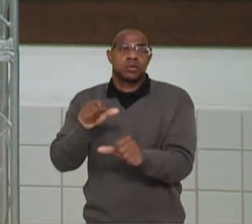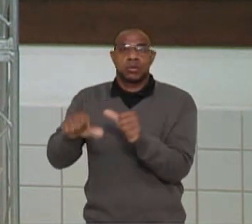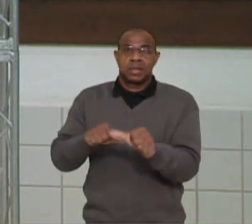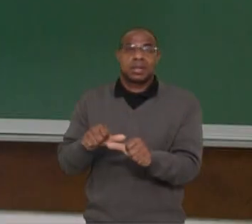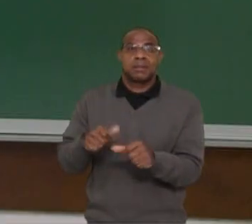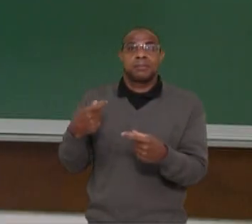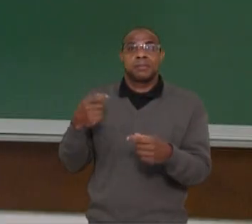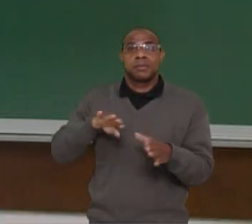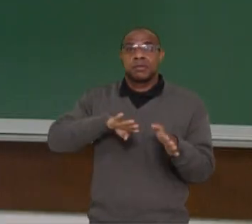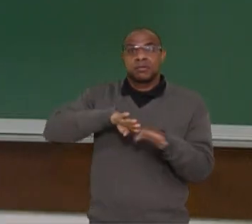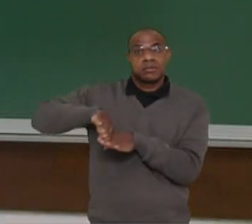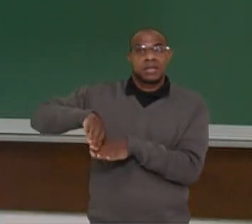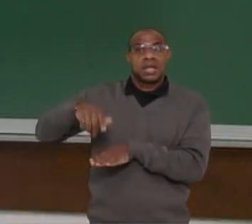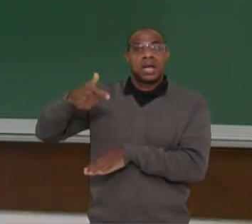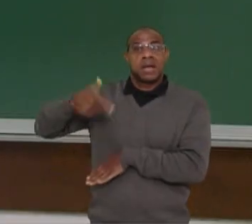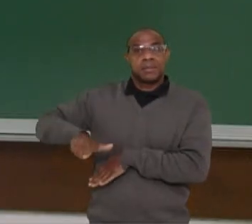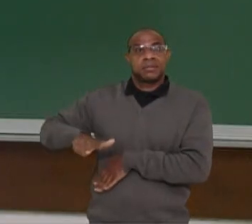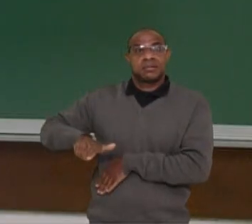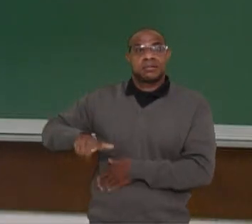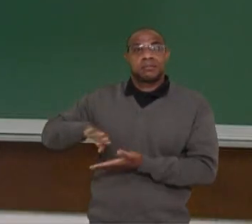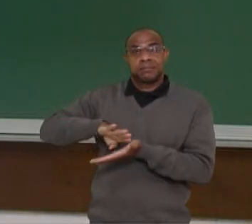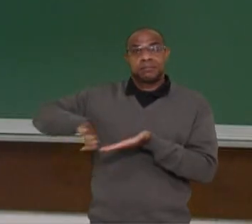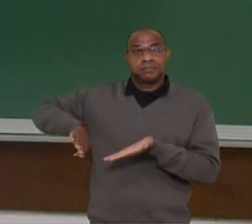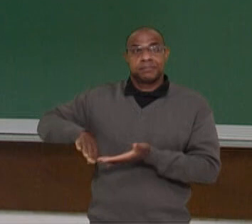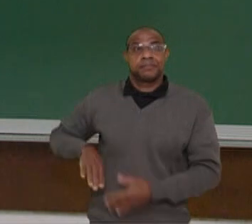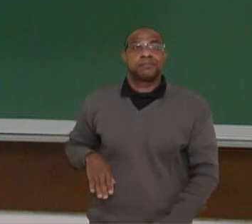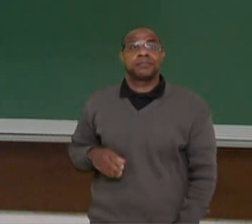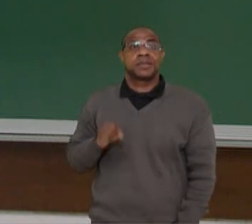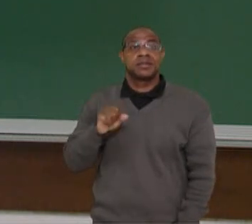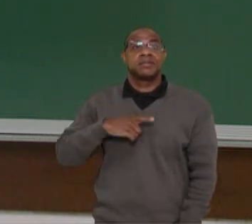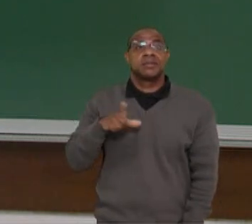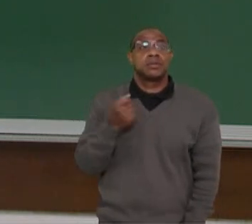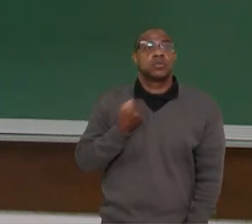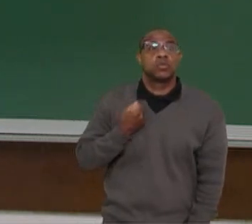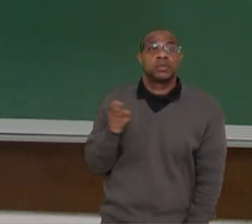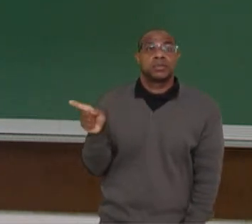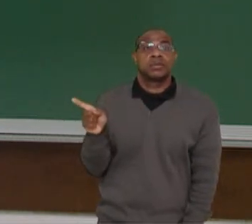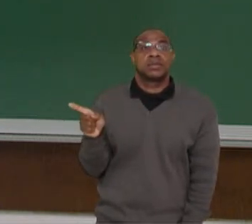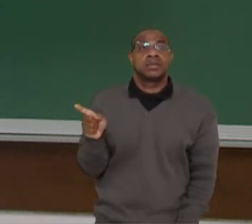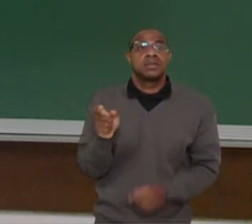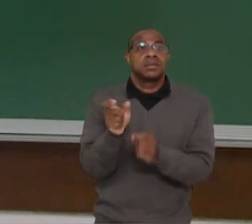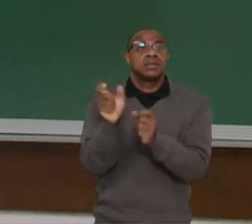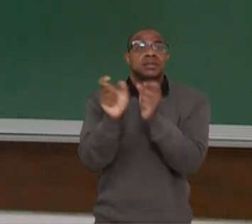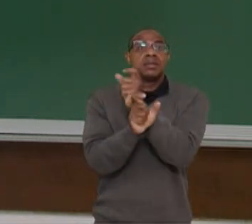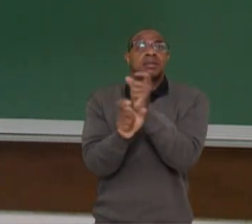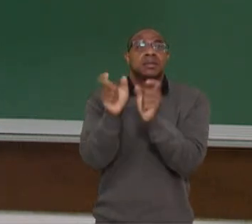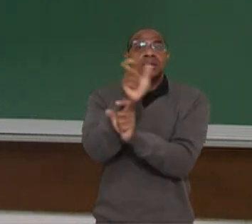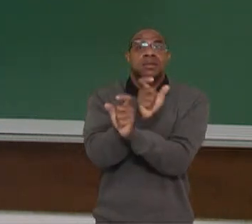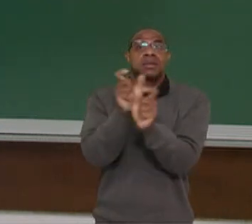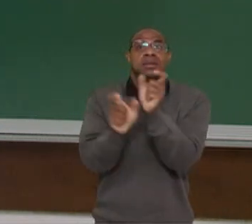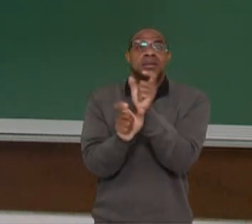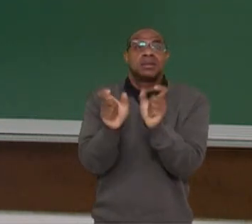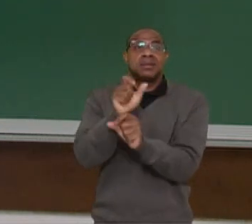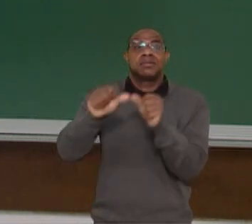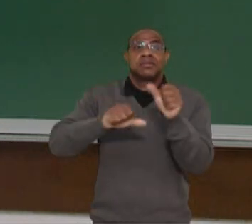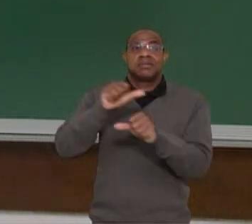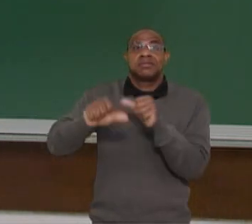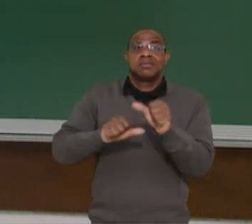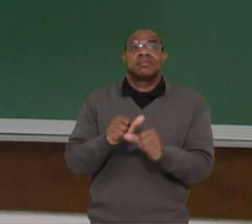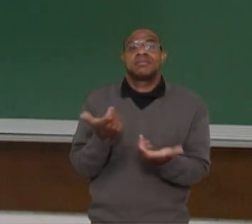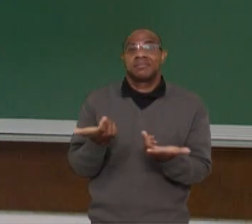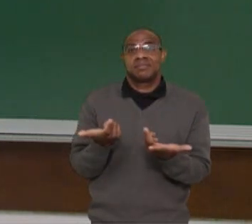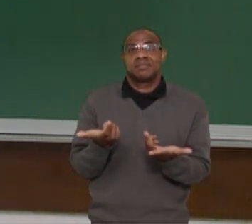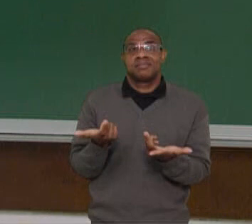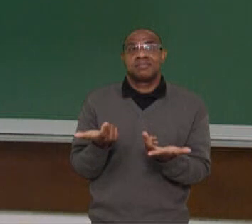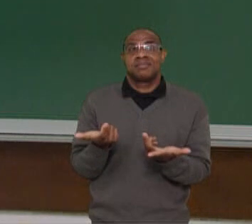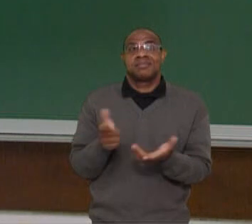No problema dos números, isso não acontece. Por quê? Se você trocar os algarismos de lugar, você tem números que representam quantidades diferentes.